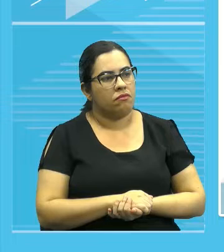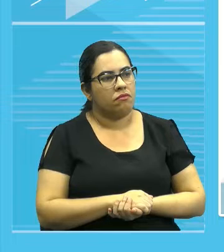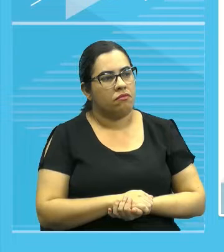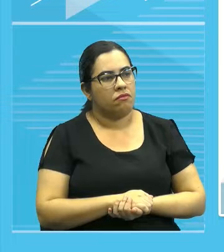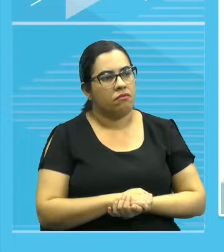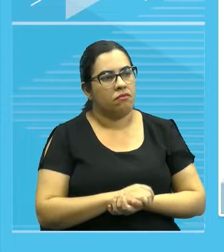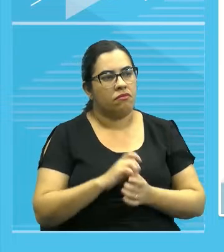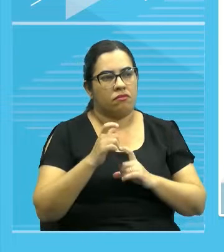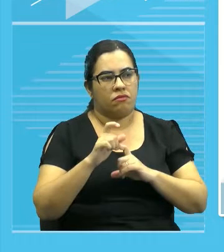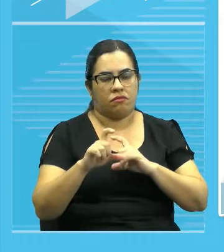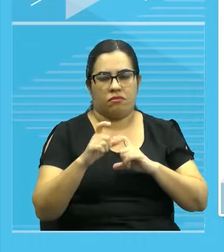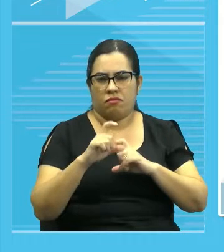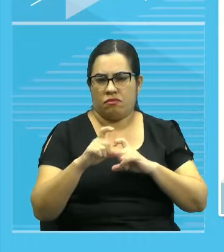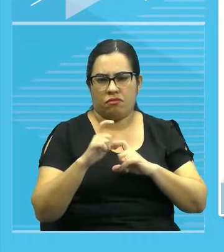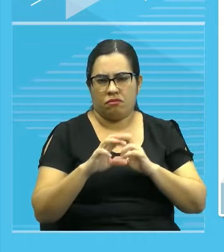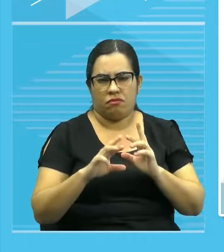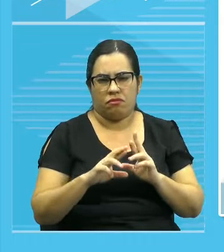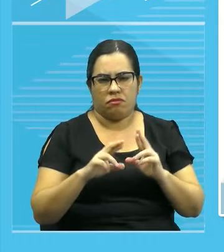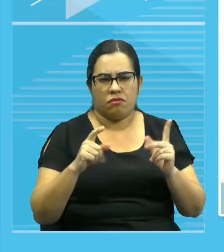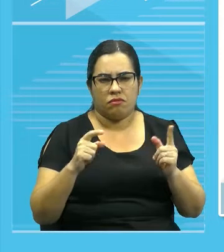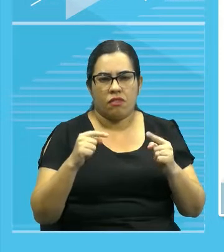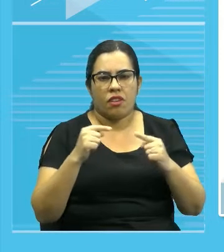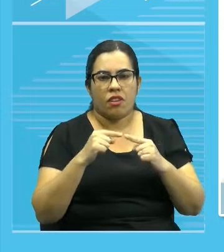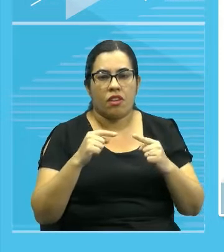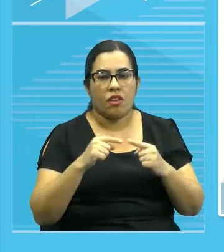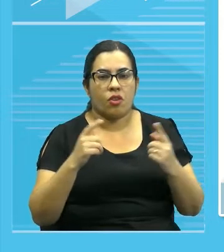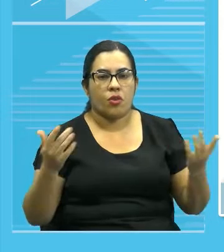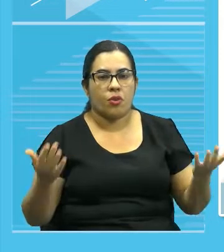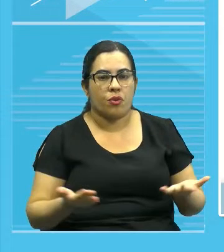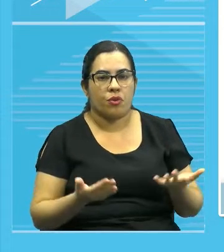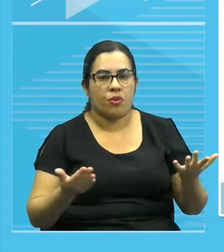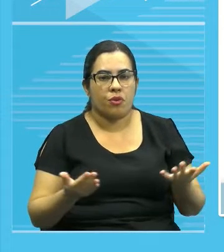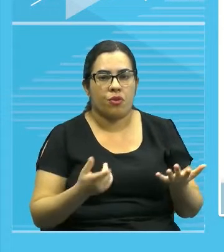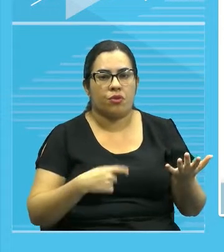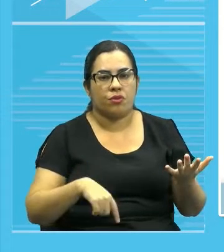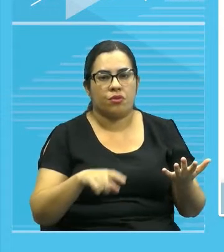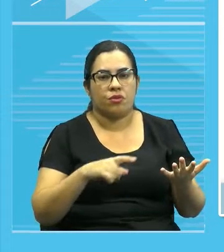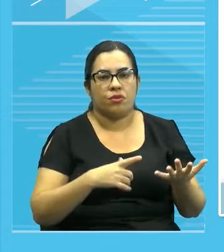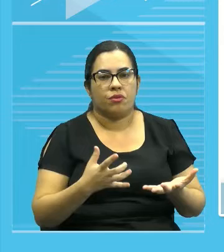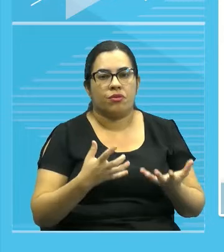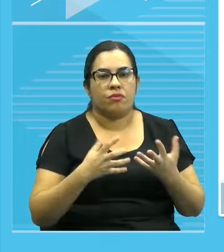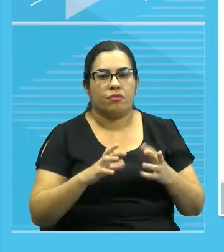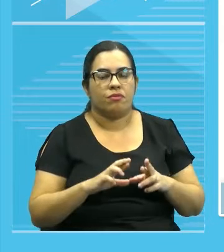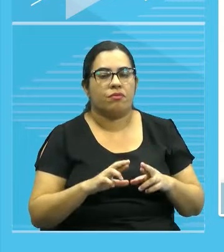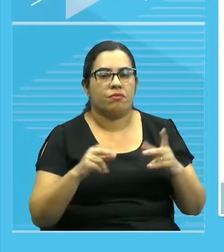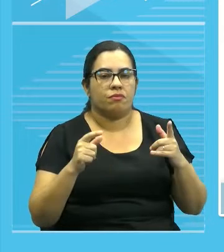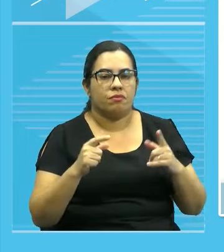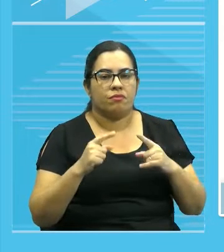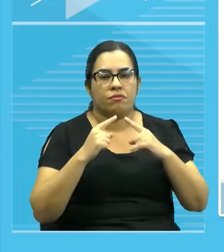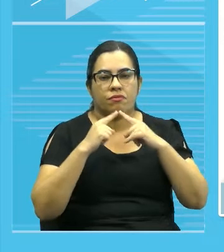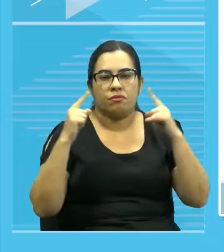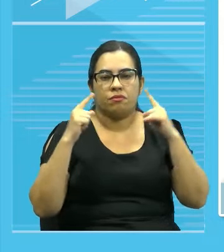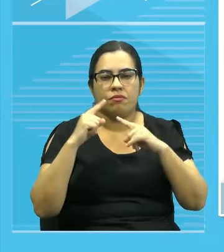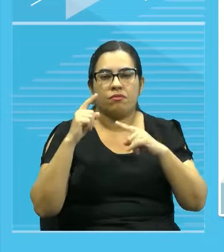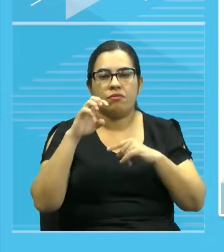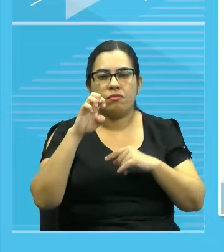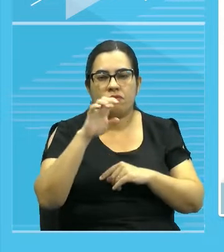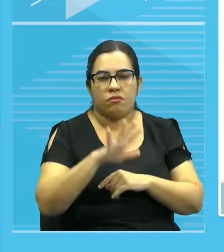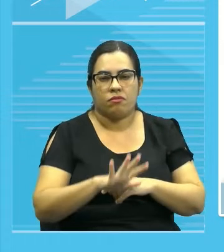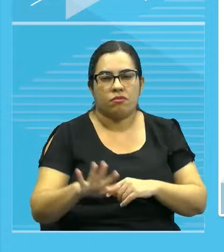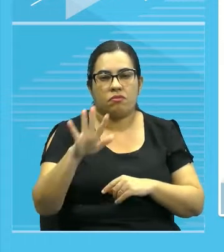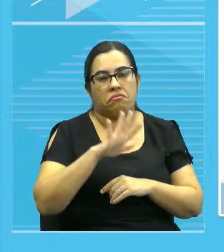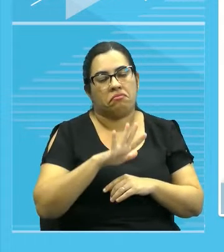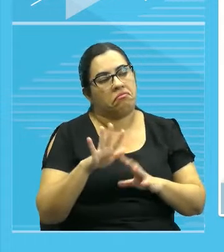charge né porque ele fala de uma atualidade agora a gente quer isso aqui né A Crítica é voltada para o europeu então